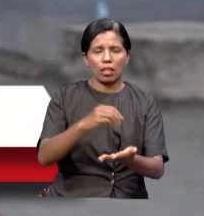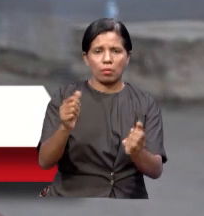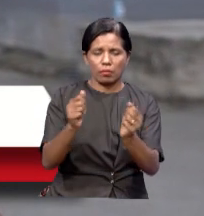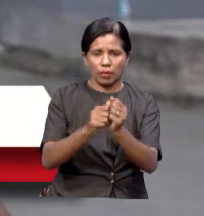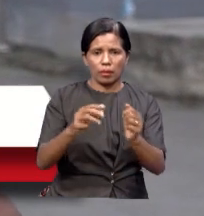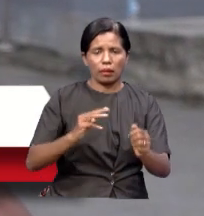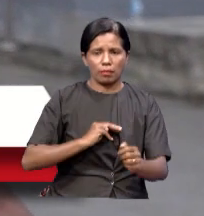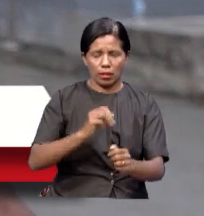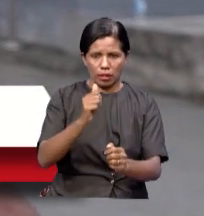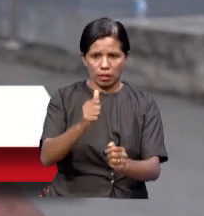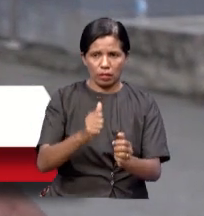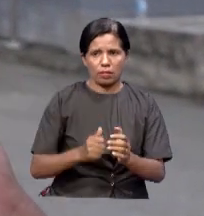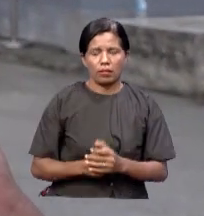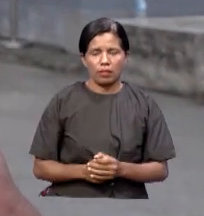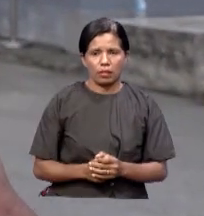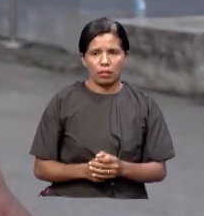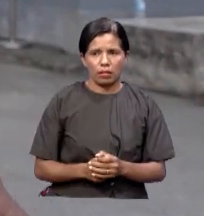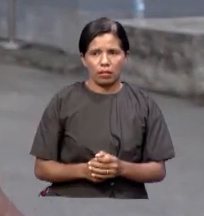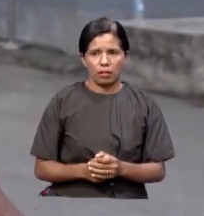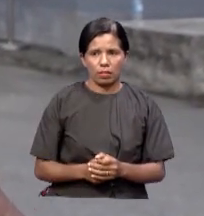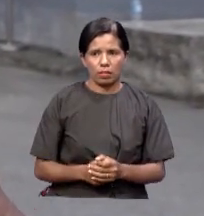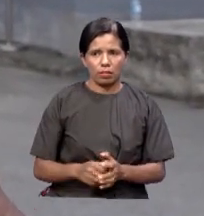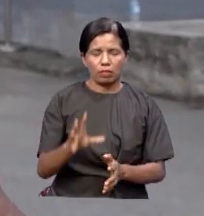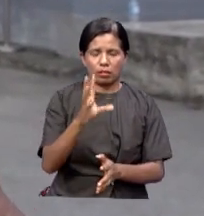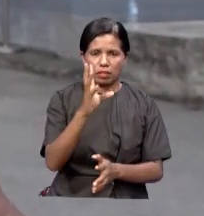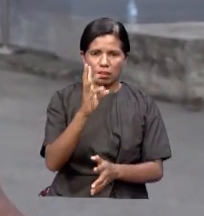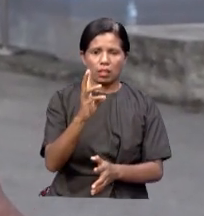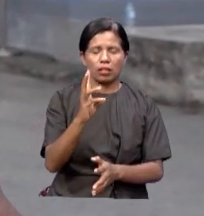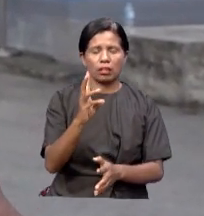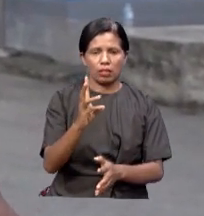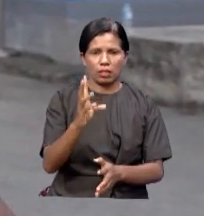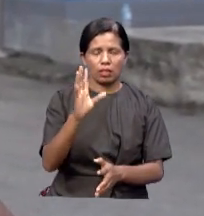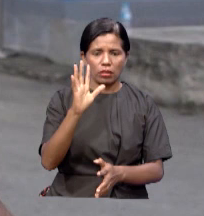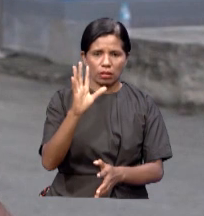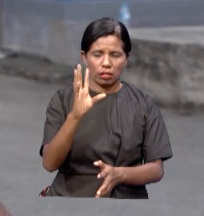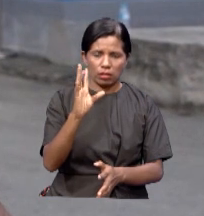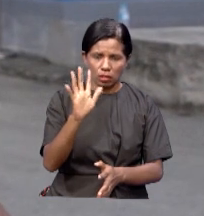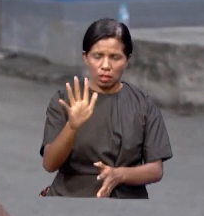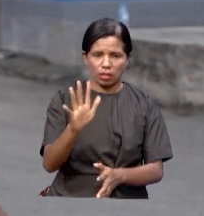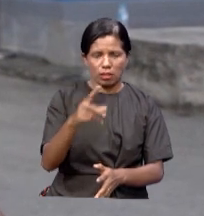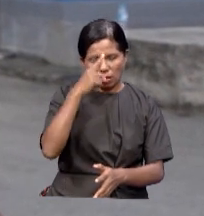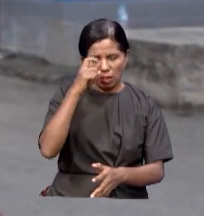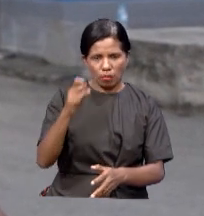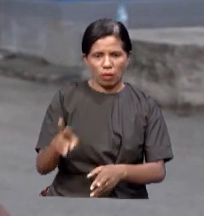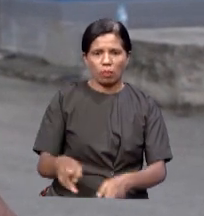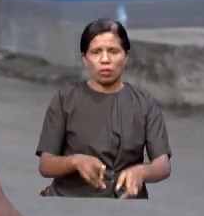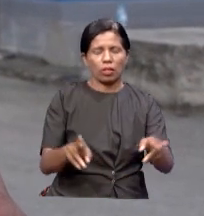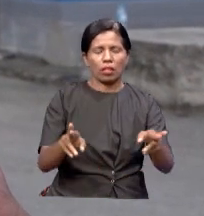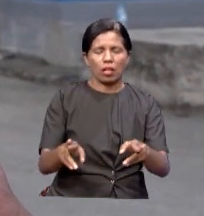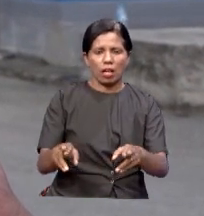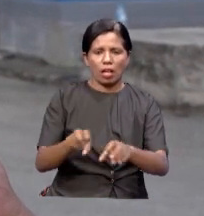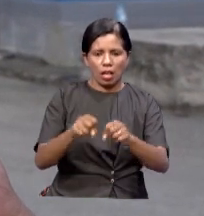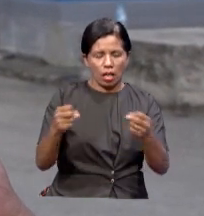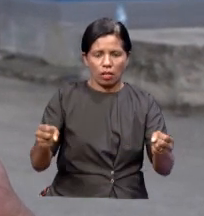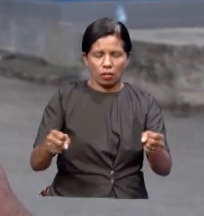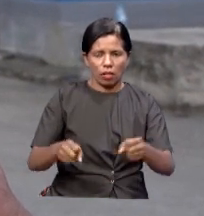de 5 e 6 pilares nessa, né? Lacona, tamba mota sobo e baluni tahri